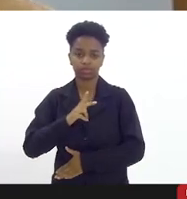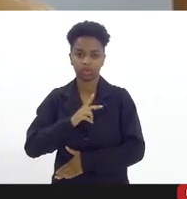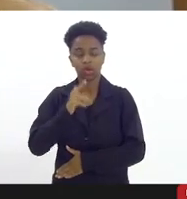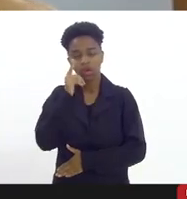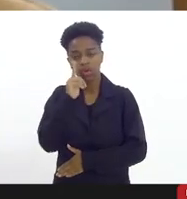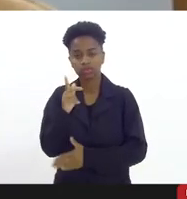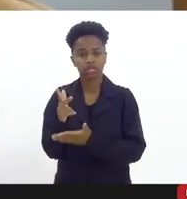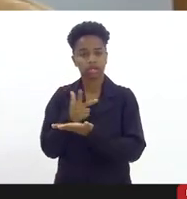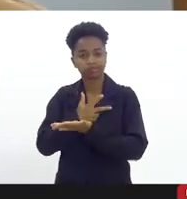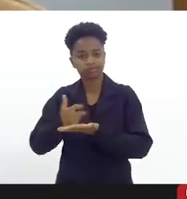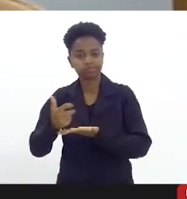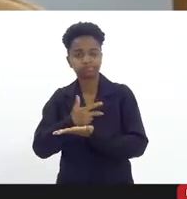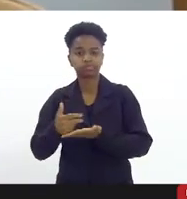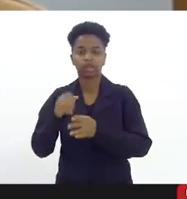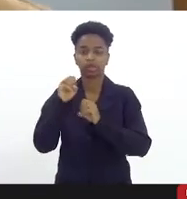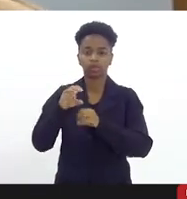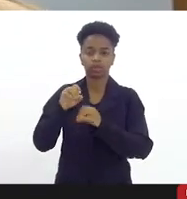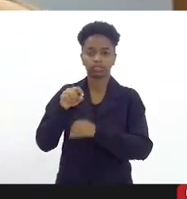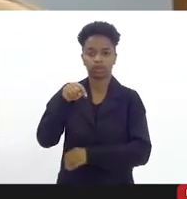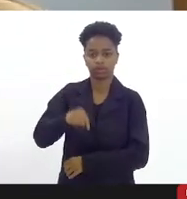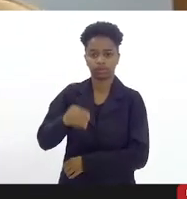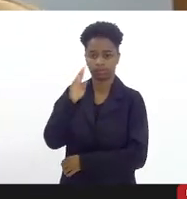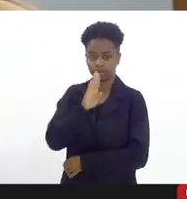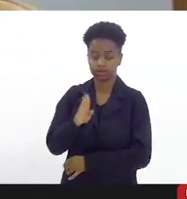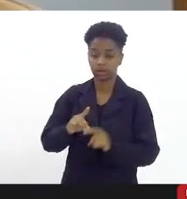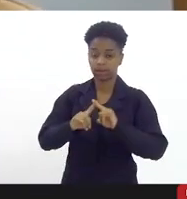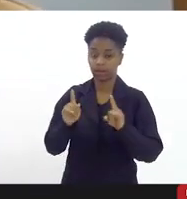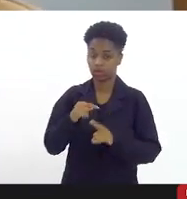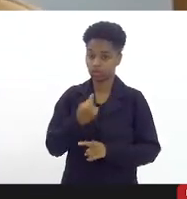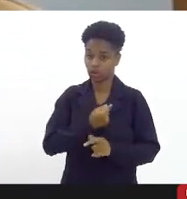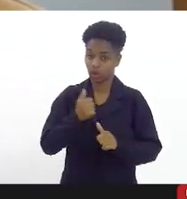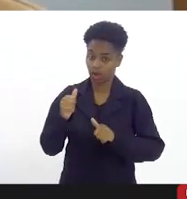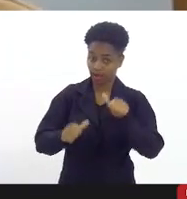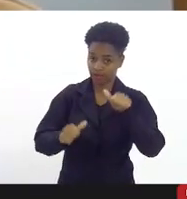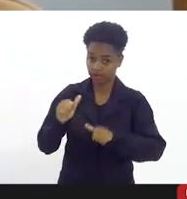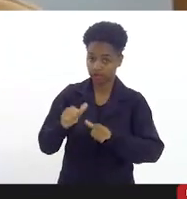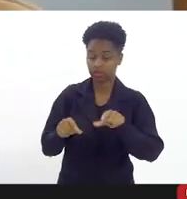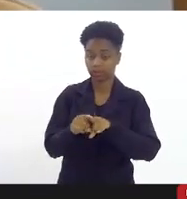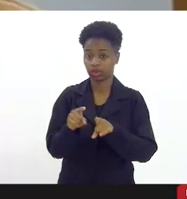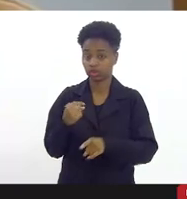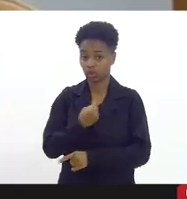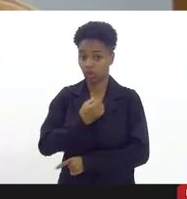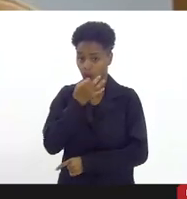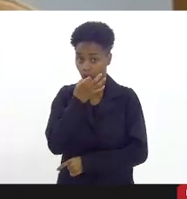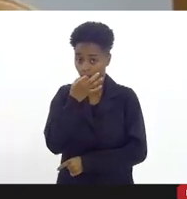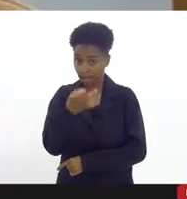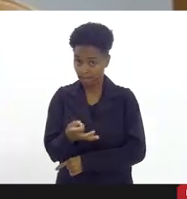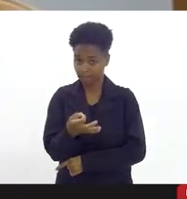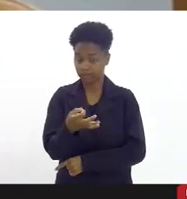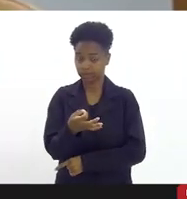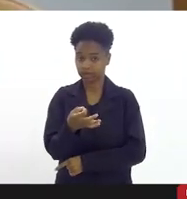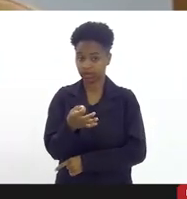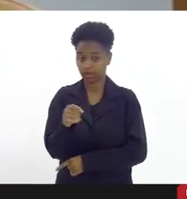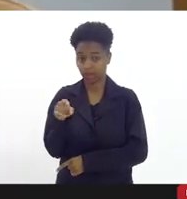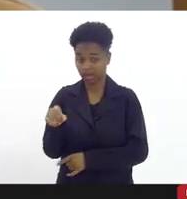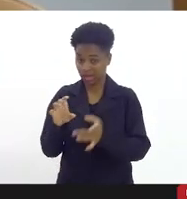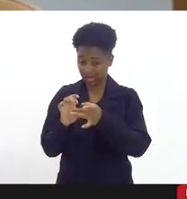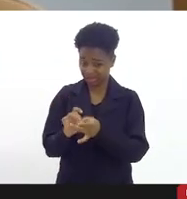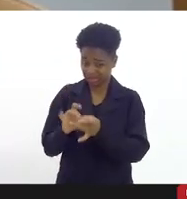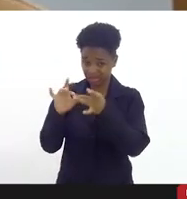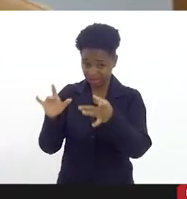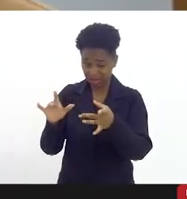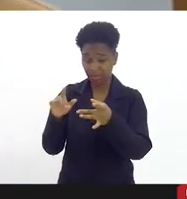explorar a educação brasileira mas na nossa avaliação e na nossa opinião essa essa concessão